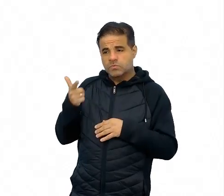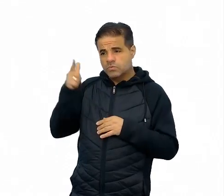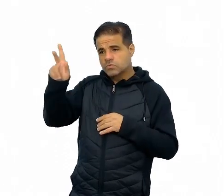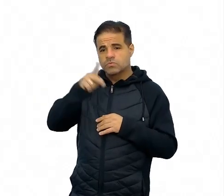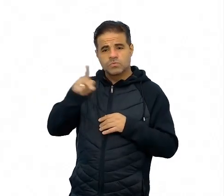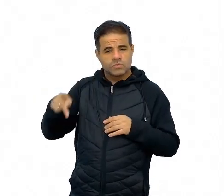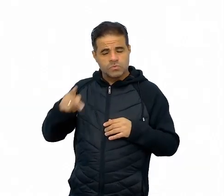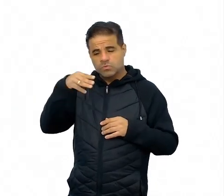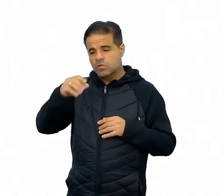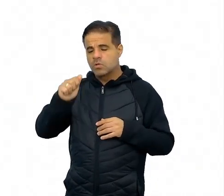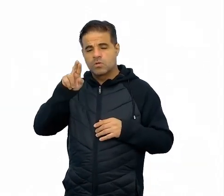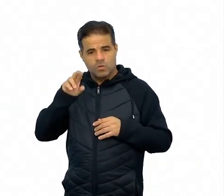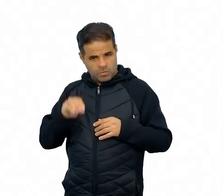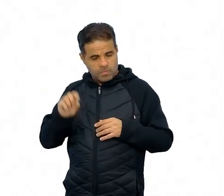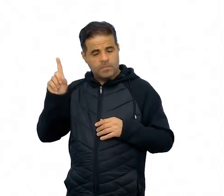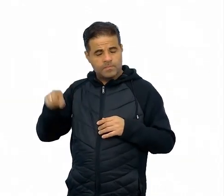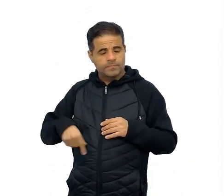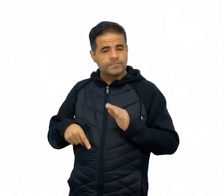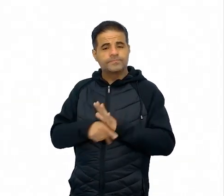Marco Assis, que